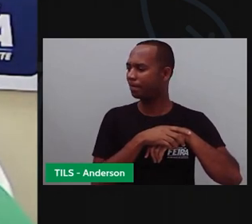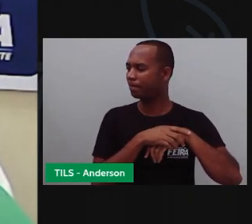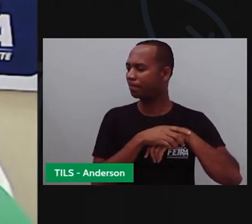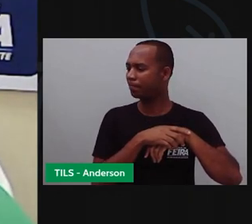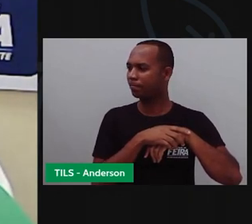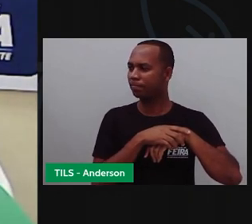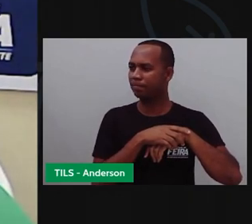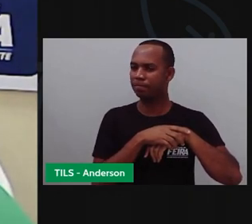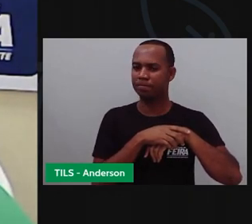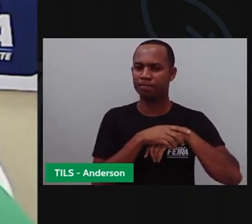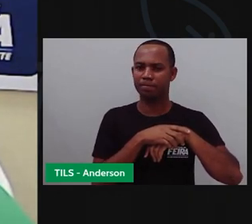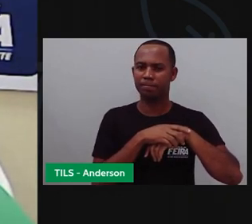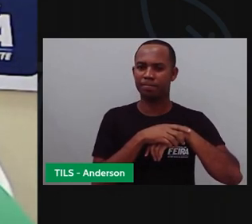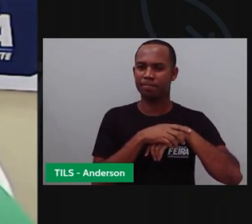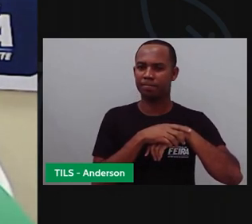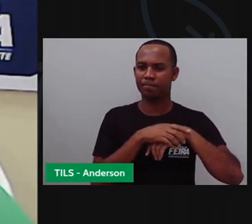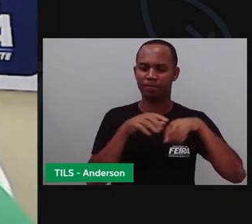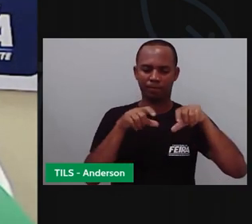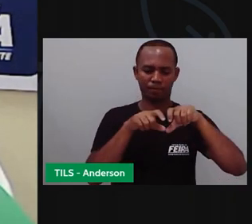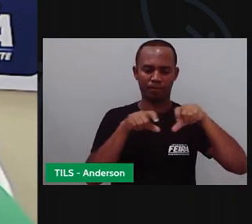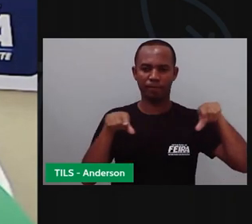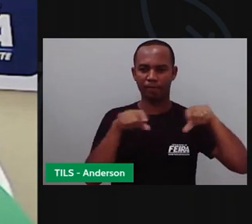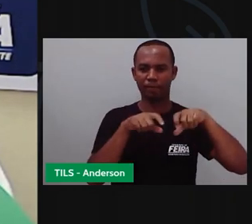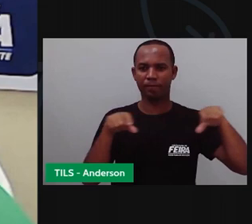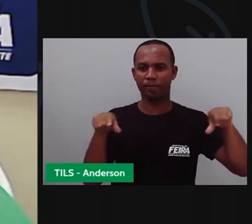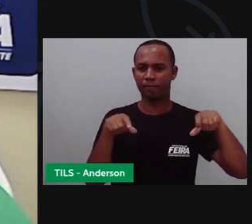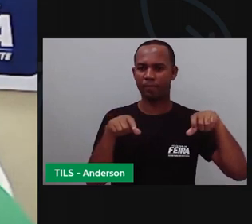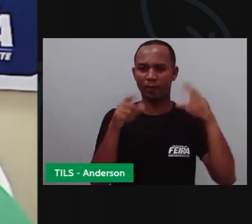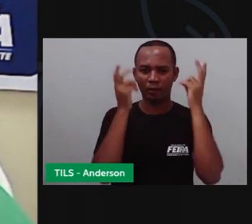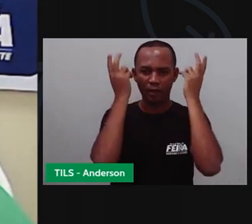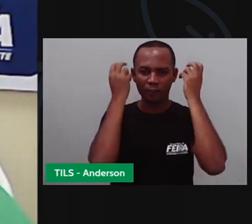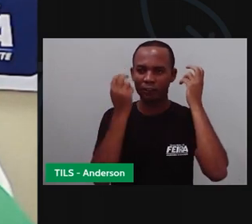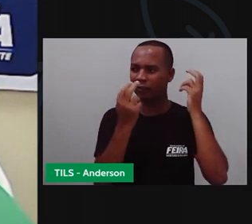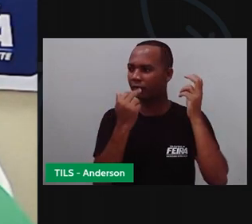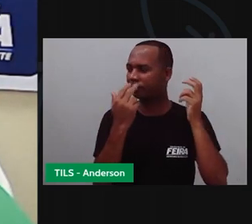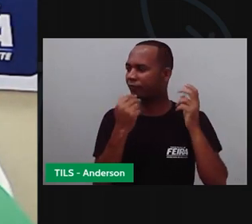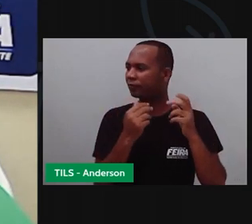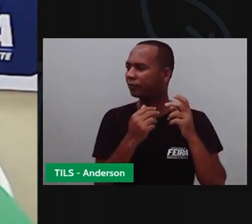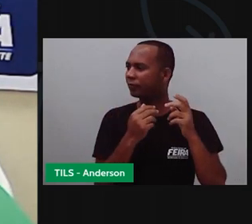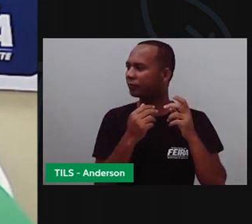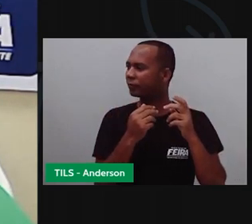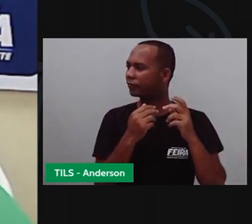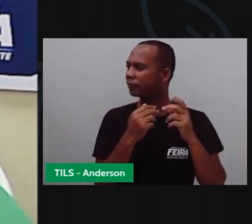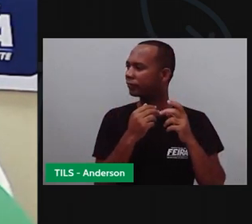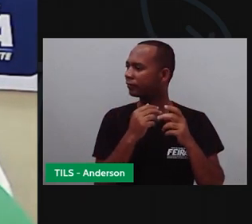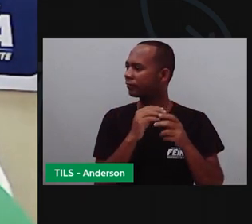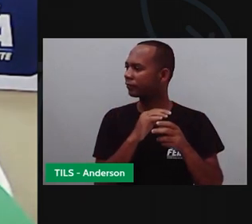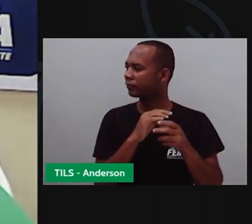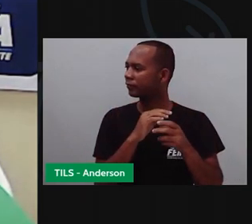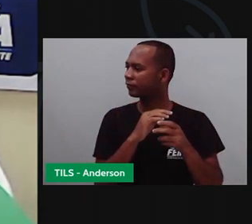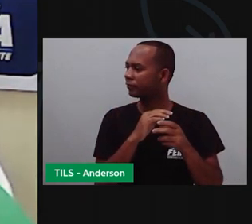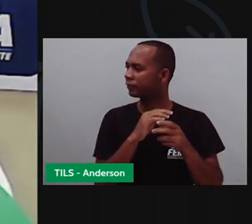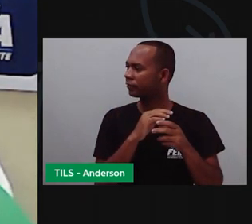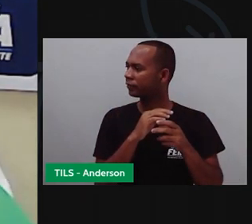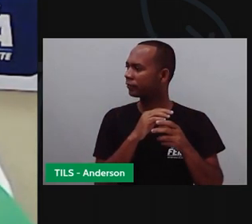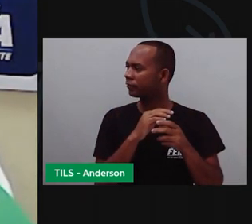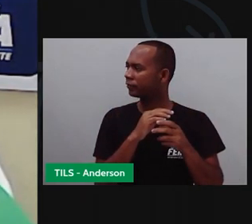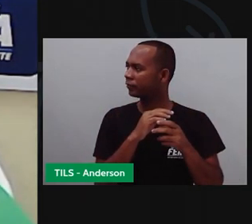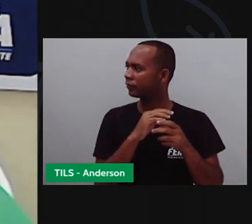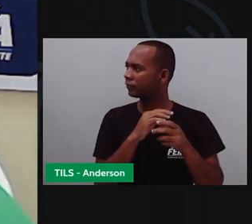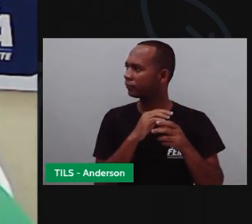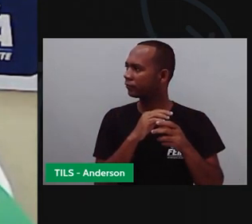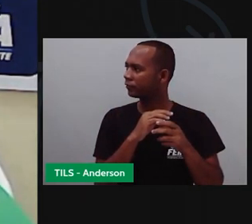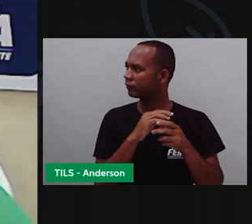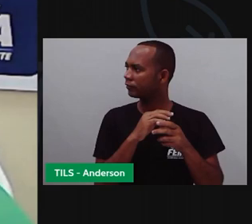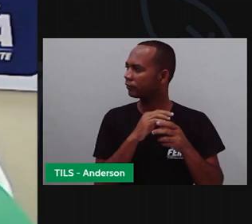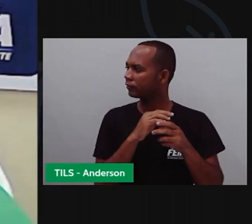cenoura vem aqui o que mais o quiabo que abre aqui também prova o diabo